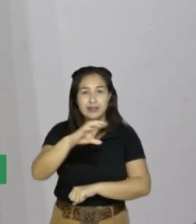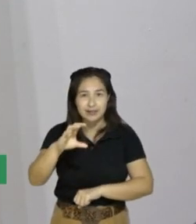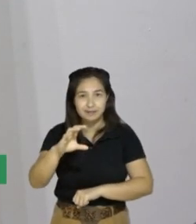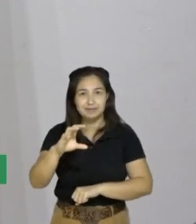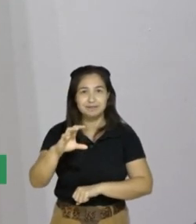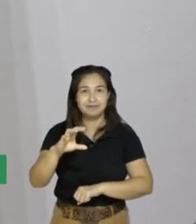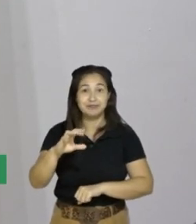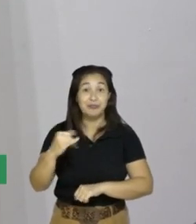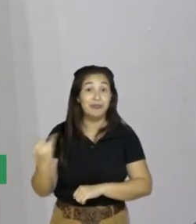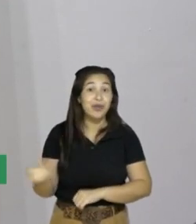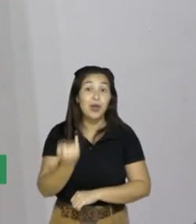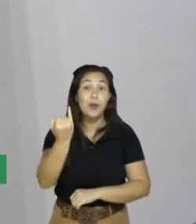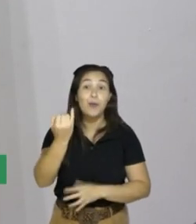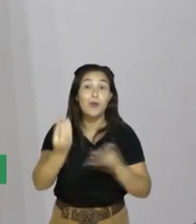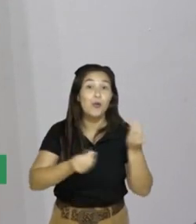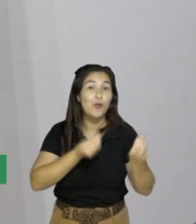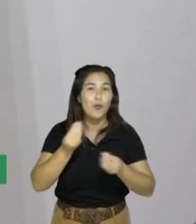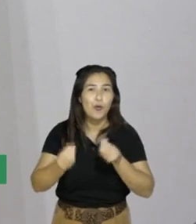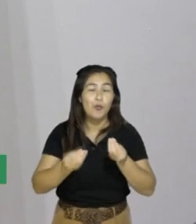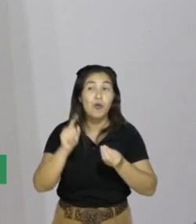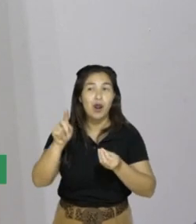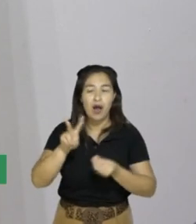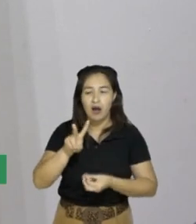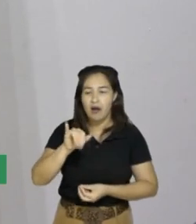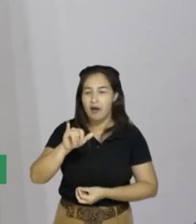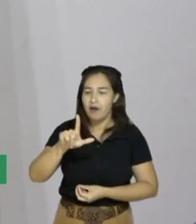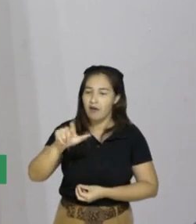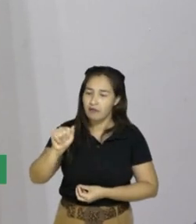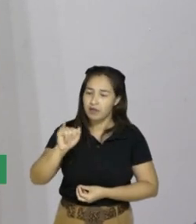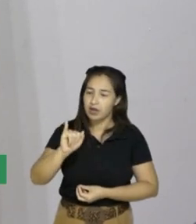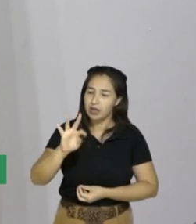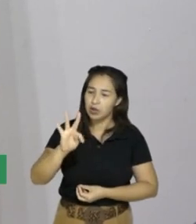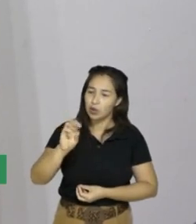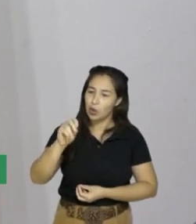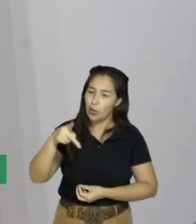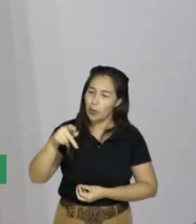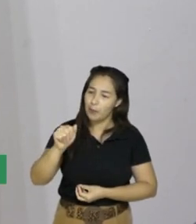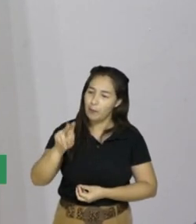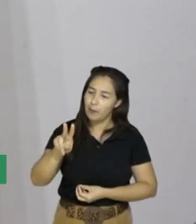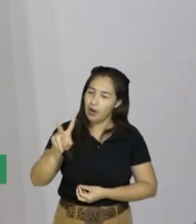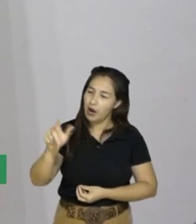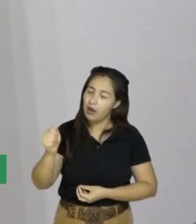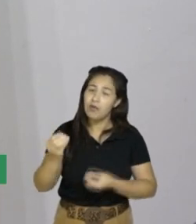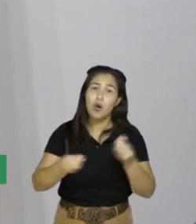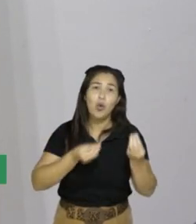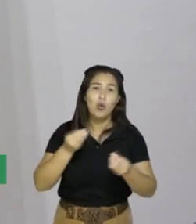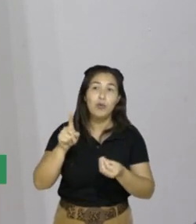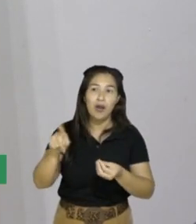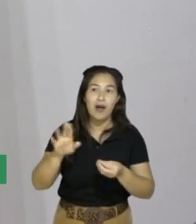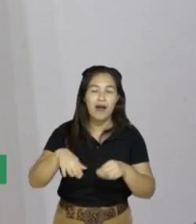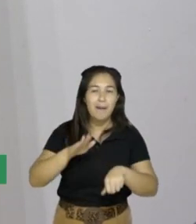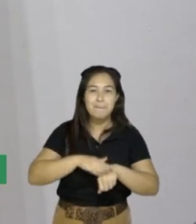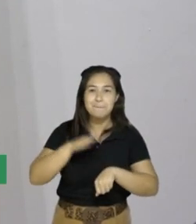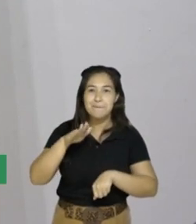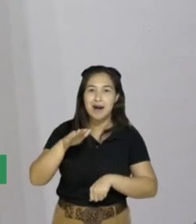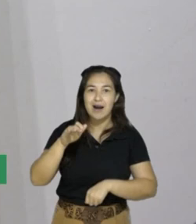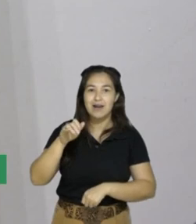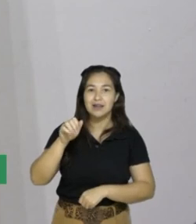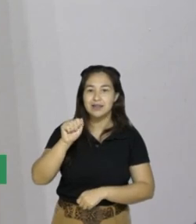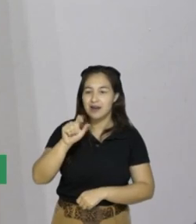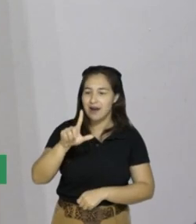a importância Davi tocava o distrito mais alemão do Brasil